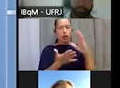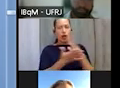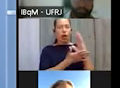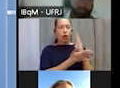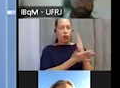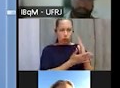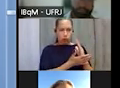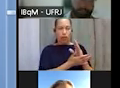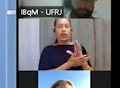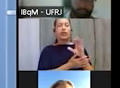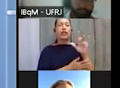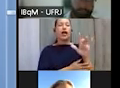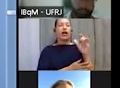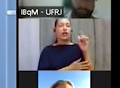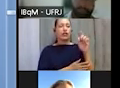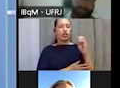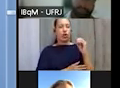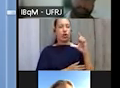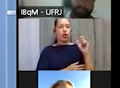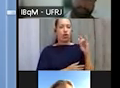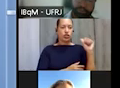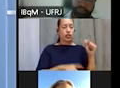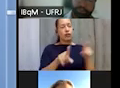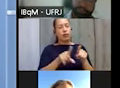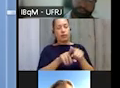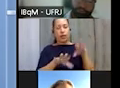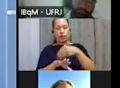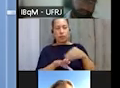a paleontologia, muito interessantes. Antes de eu entrar na